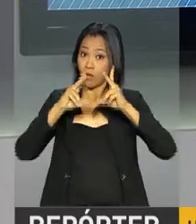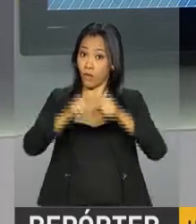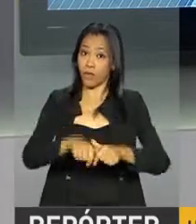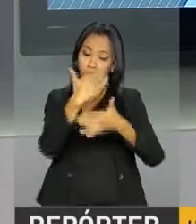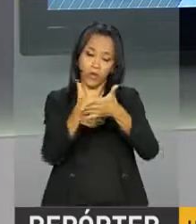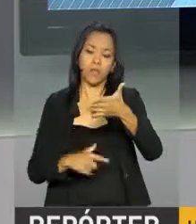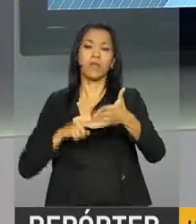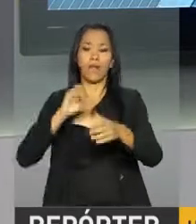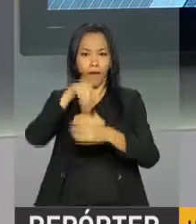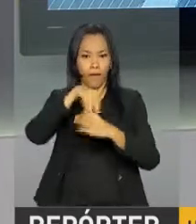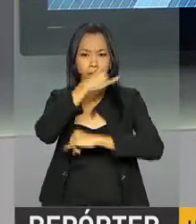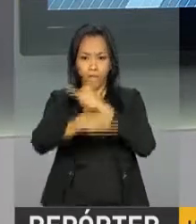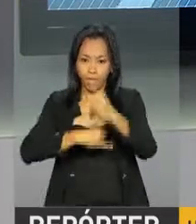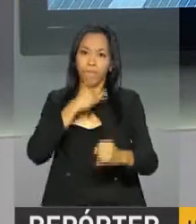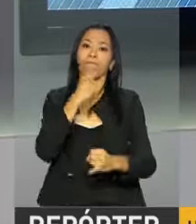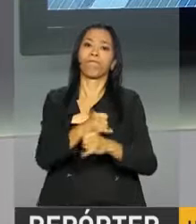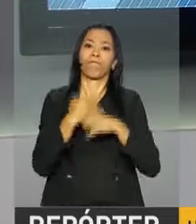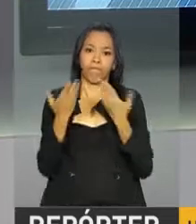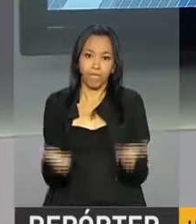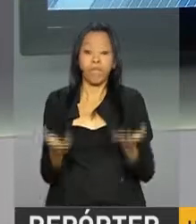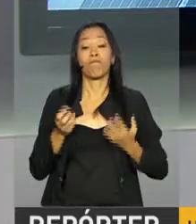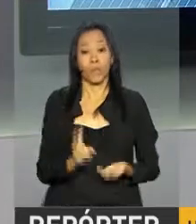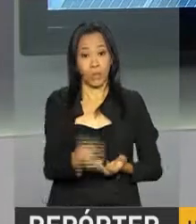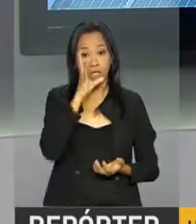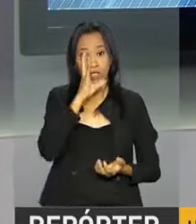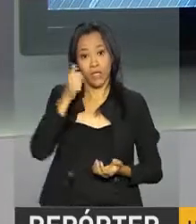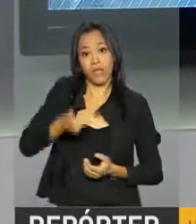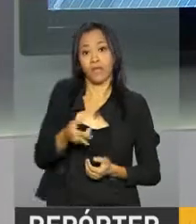toda a programação também está na página da NBR na internet.